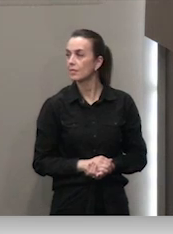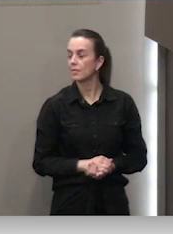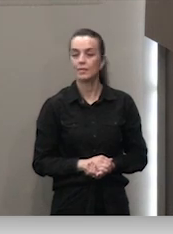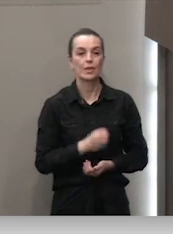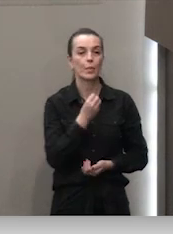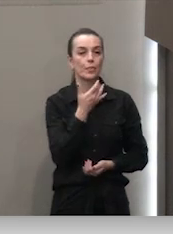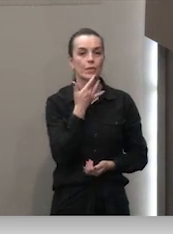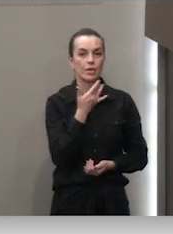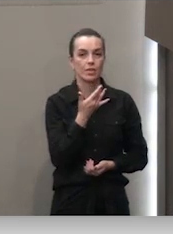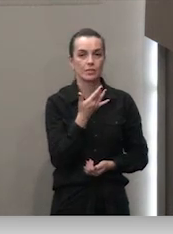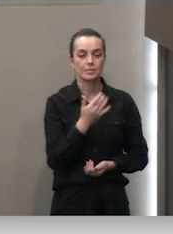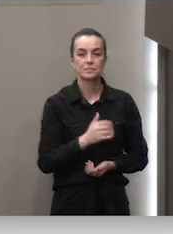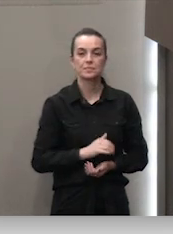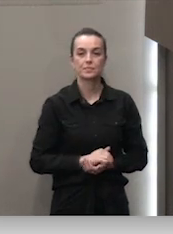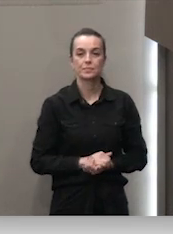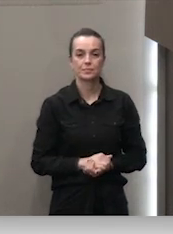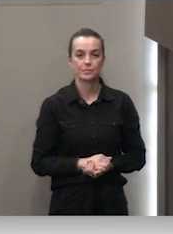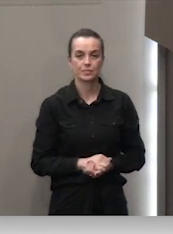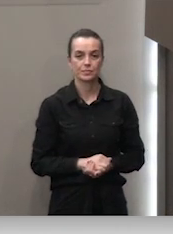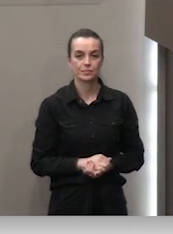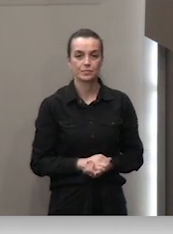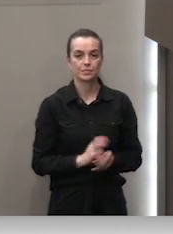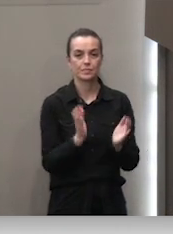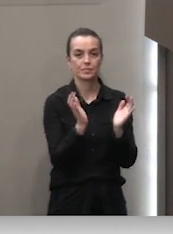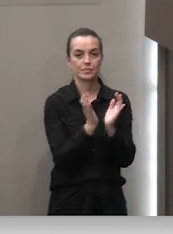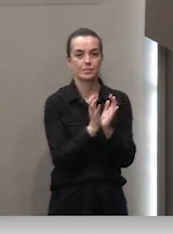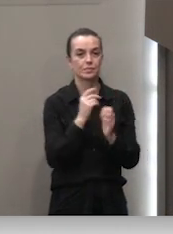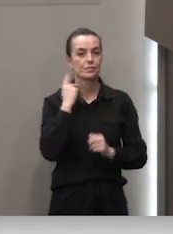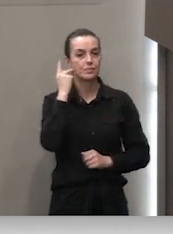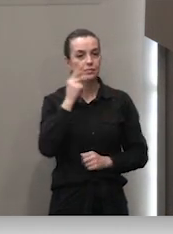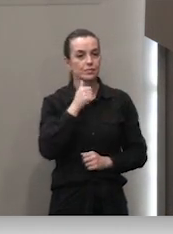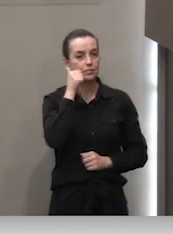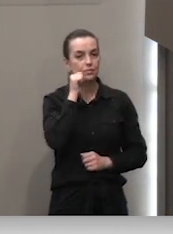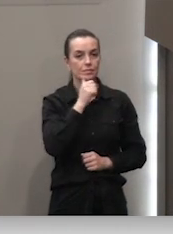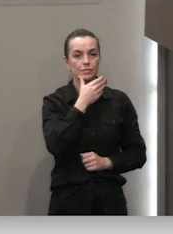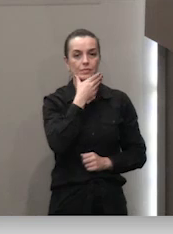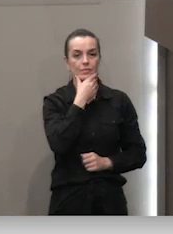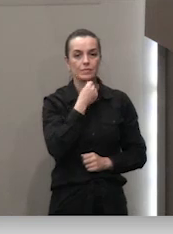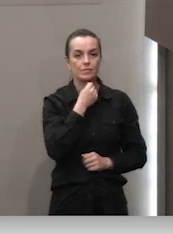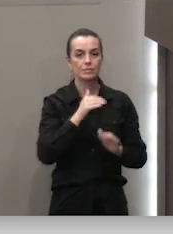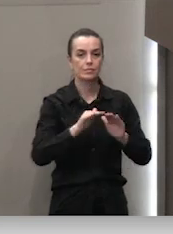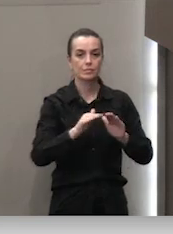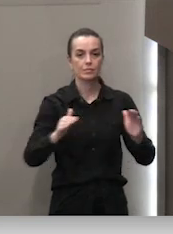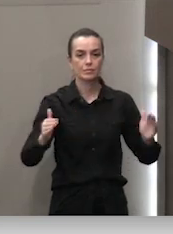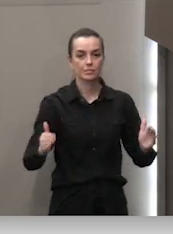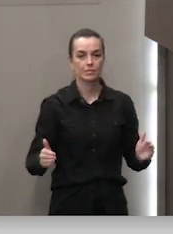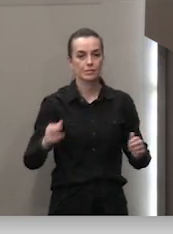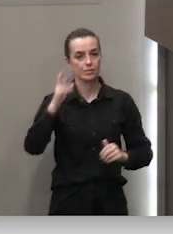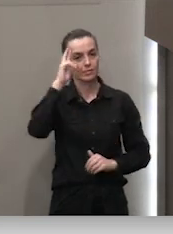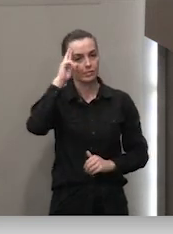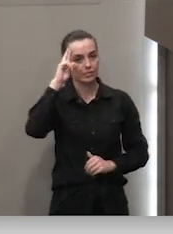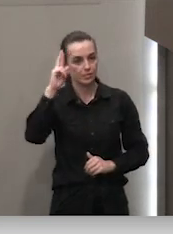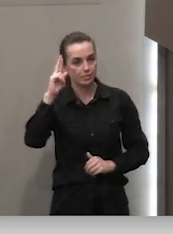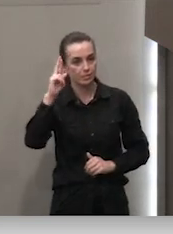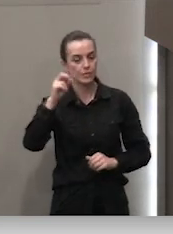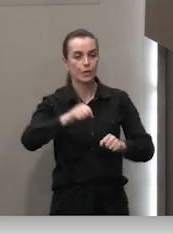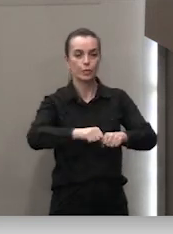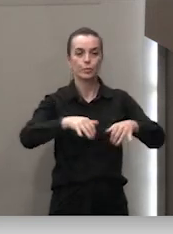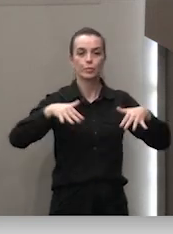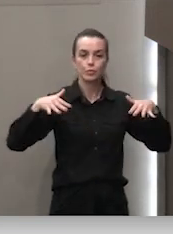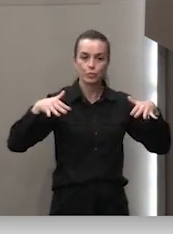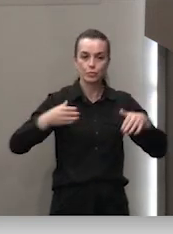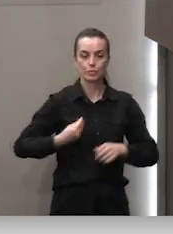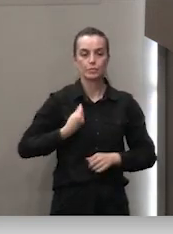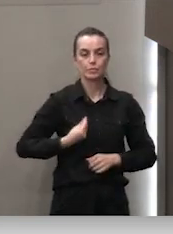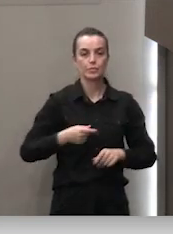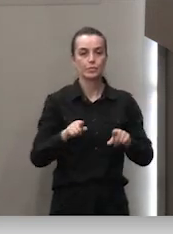Boa tarde, colegas vereadores, vereadoras, mesa diretora, público presente na casa, comunidade que nos assiste pelas